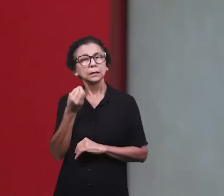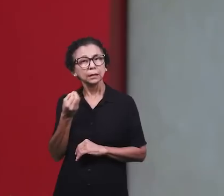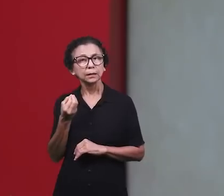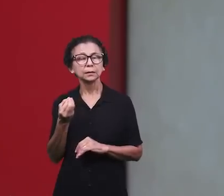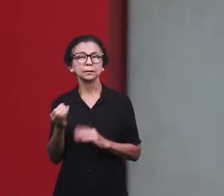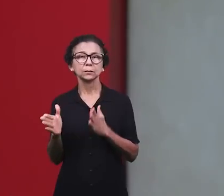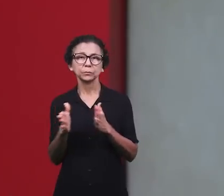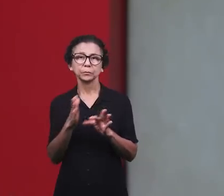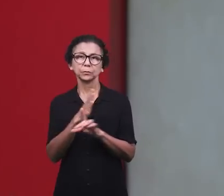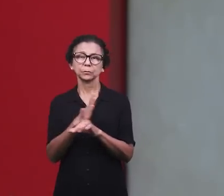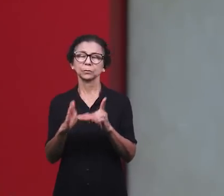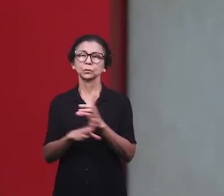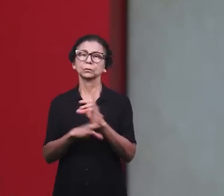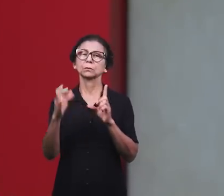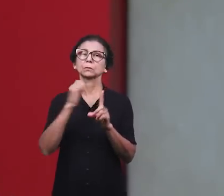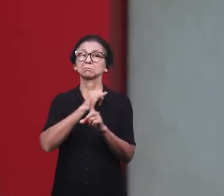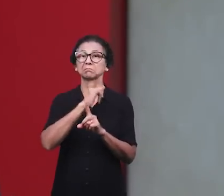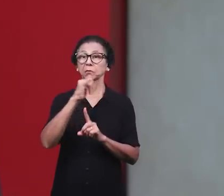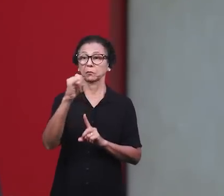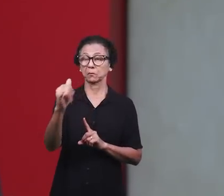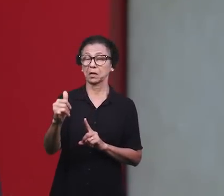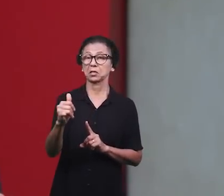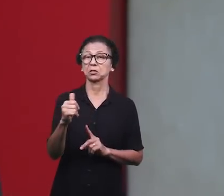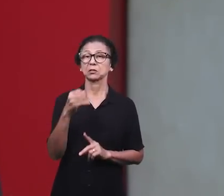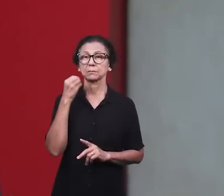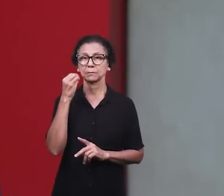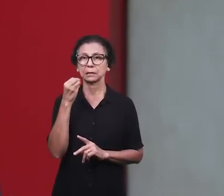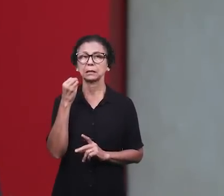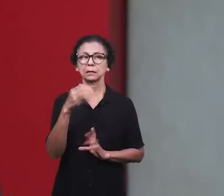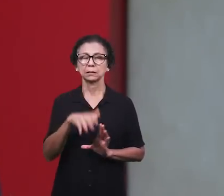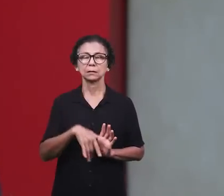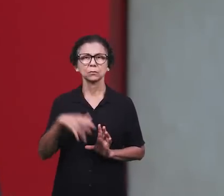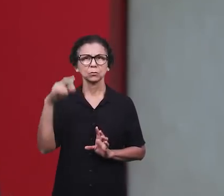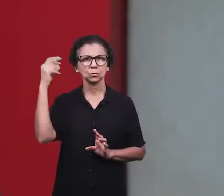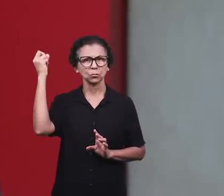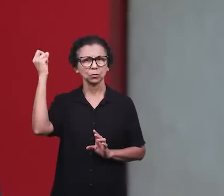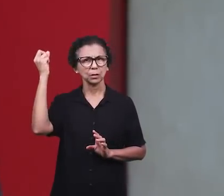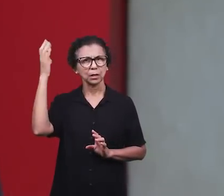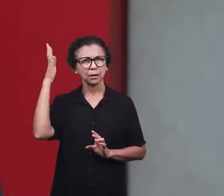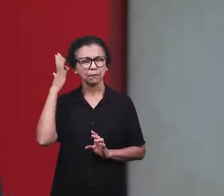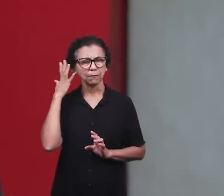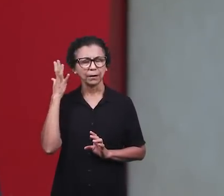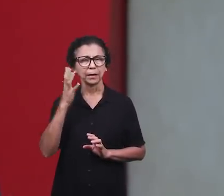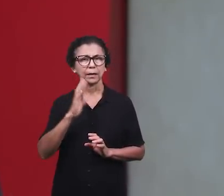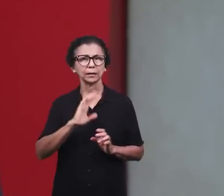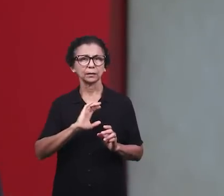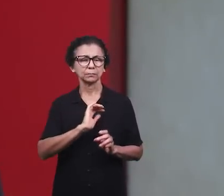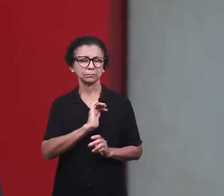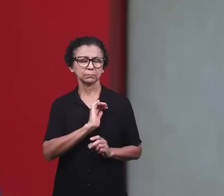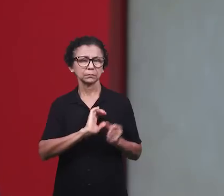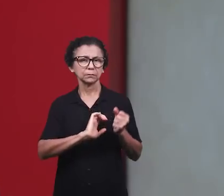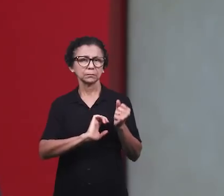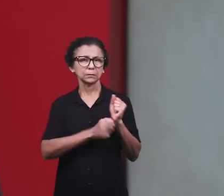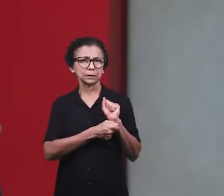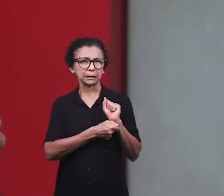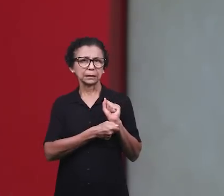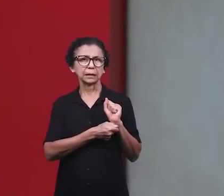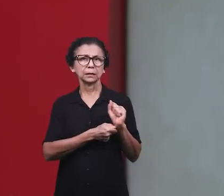culto profético. Experiências em que o Senhor revela os segredos do coração.